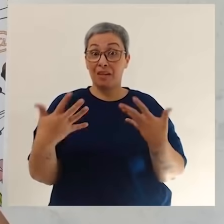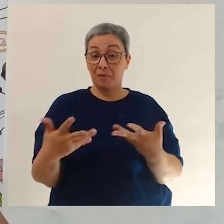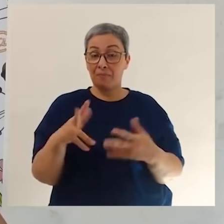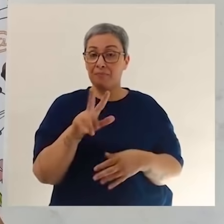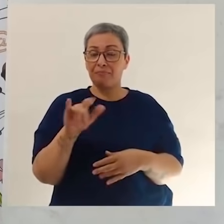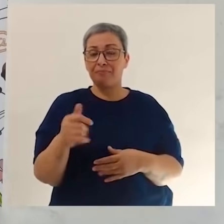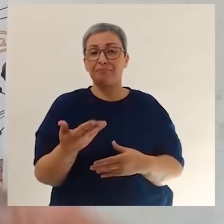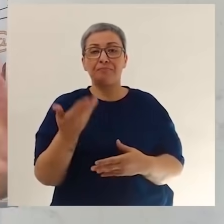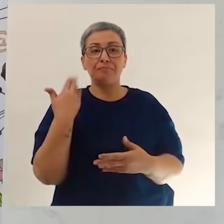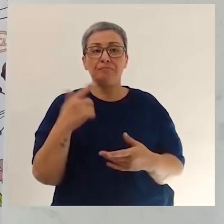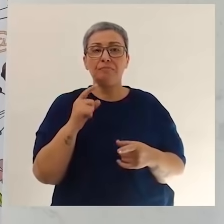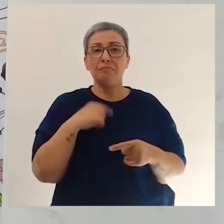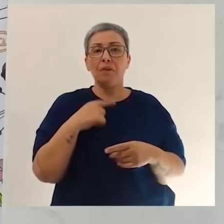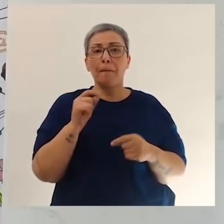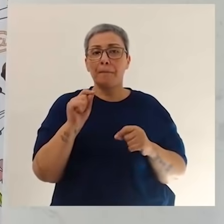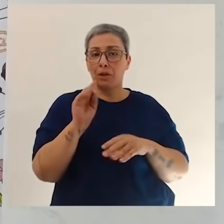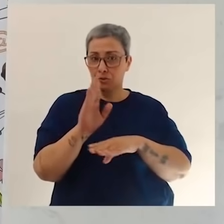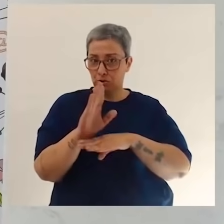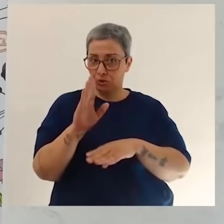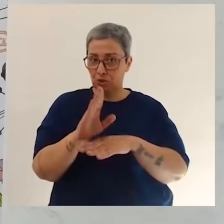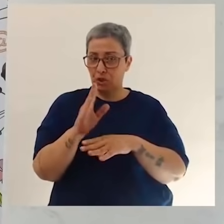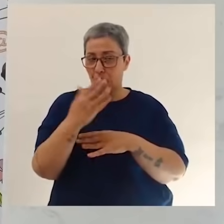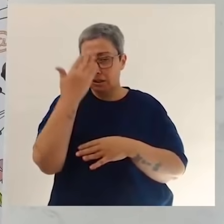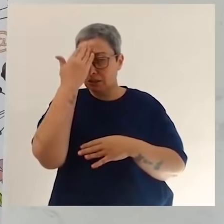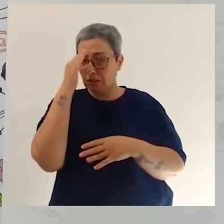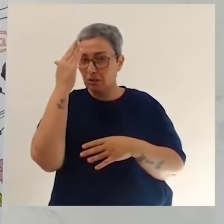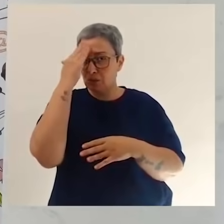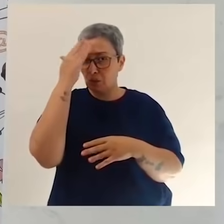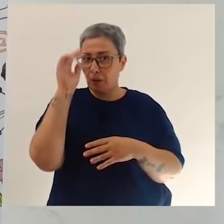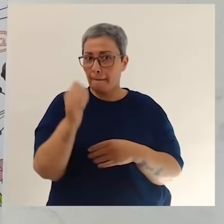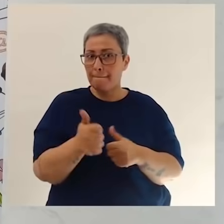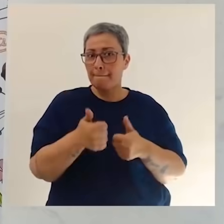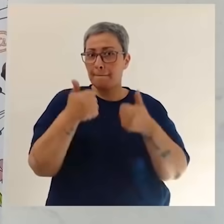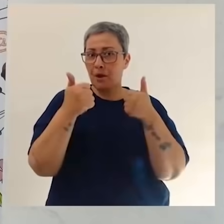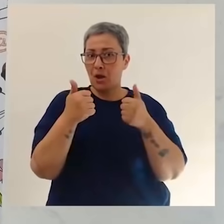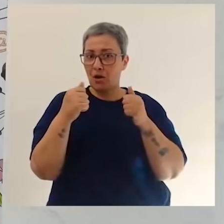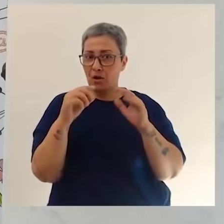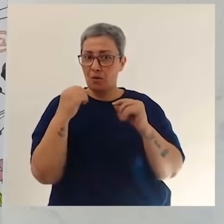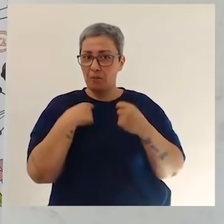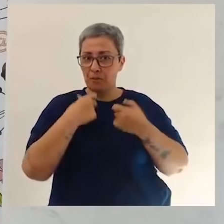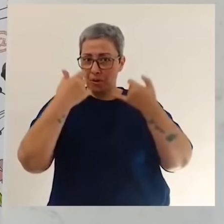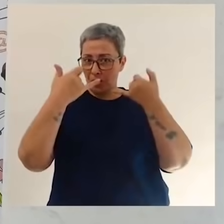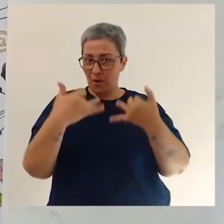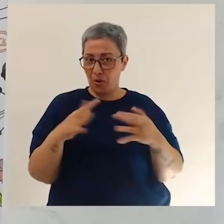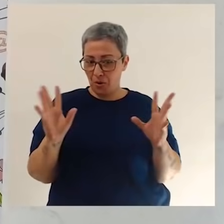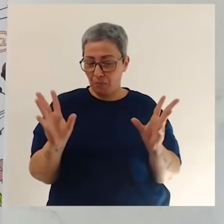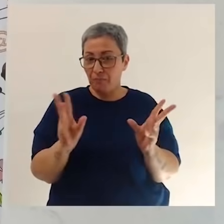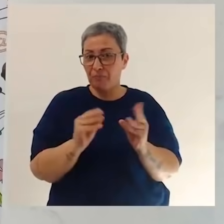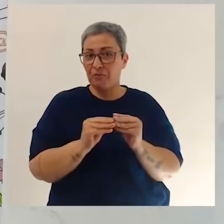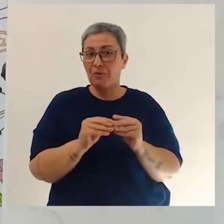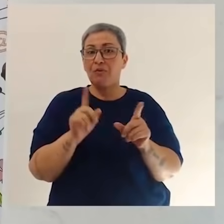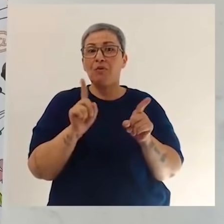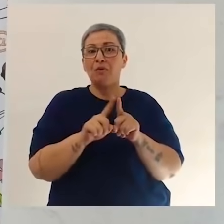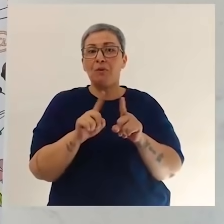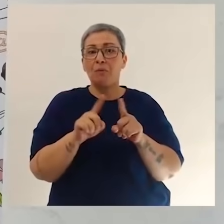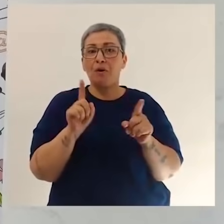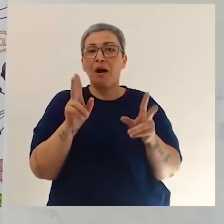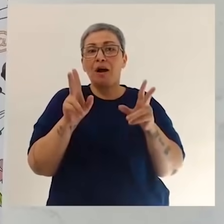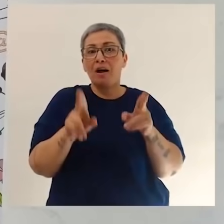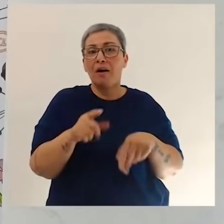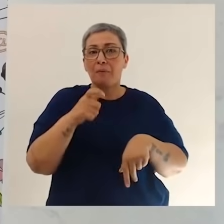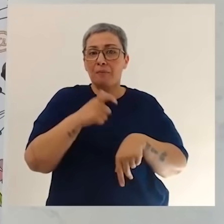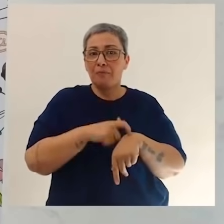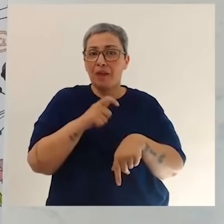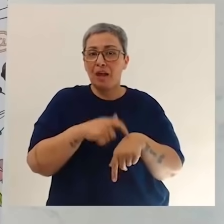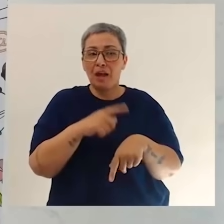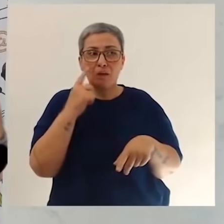Então vamos lá. Para te ajudar a compreender isso que eu acabei de te explicar e ao mesmo